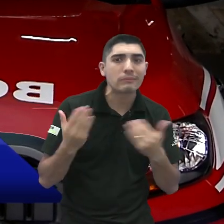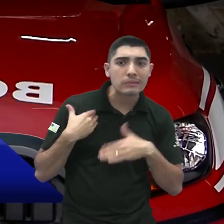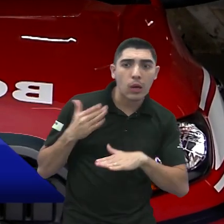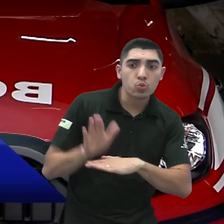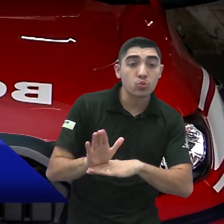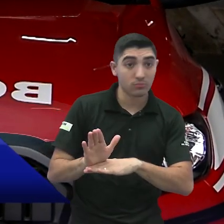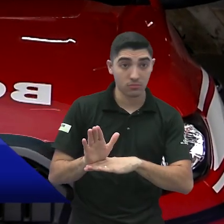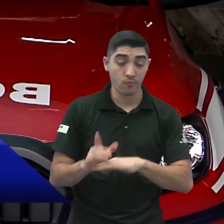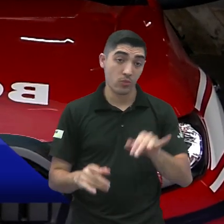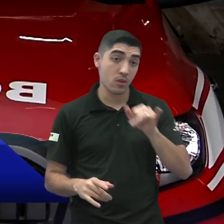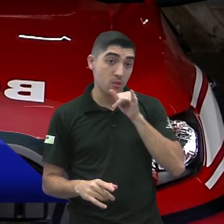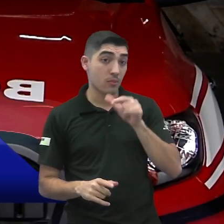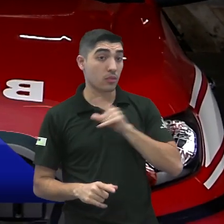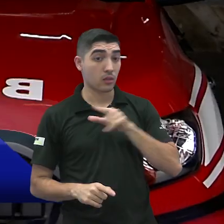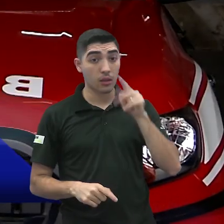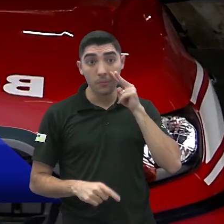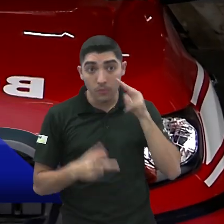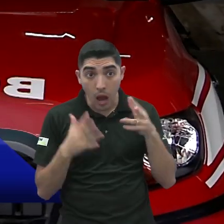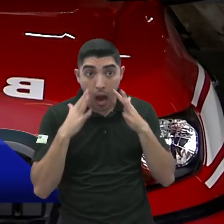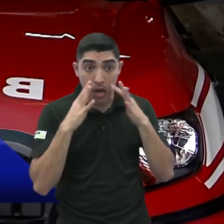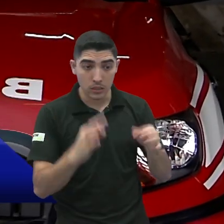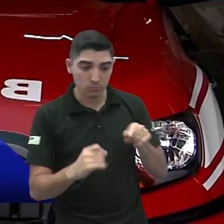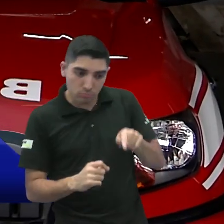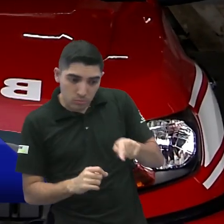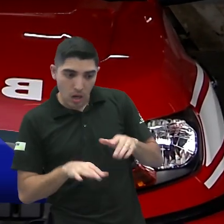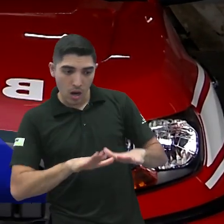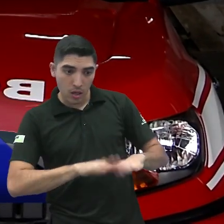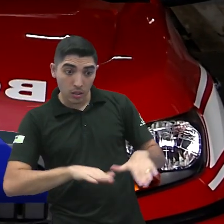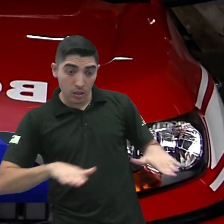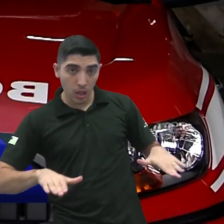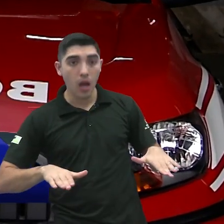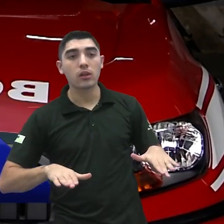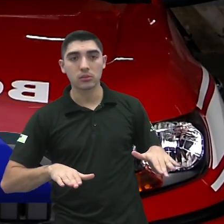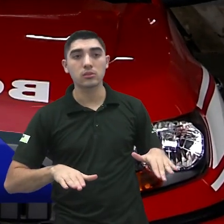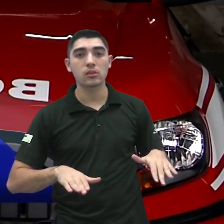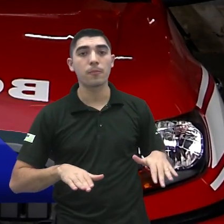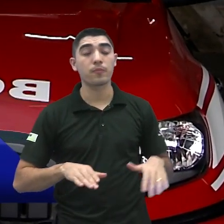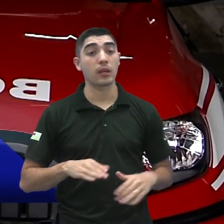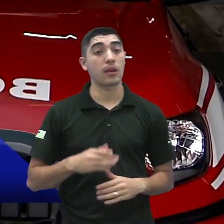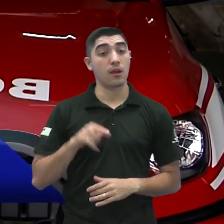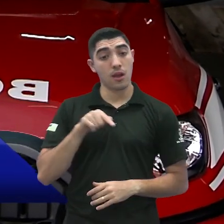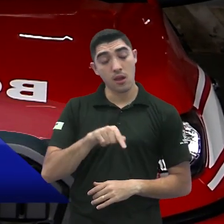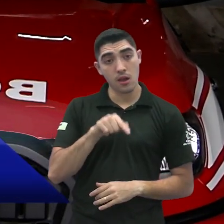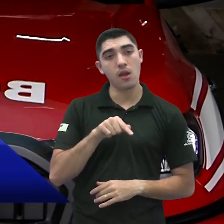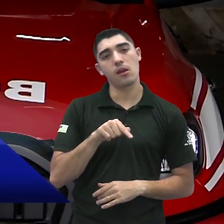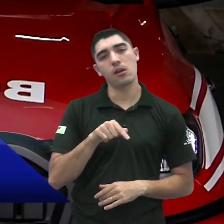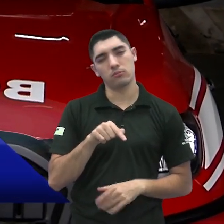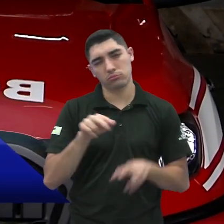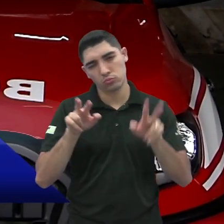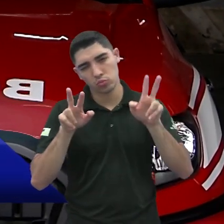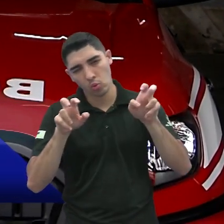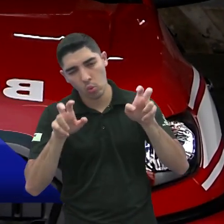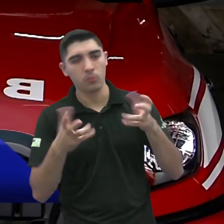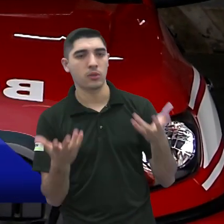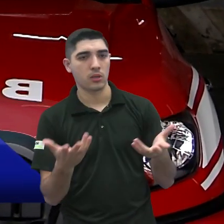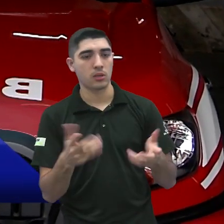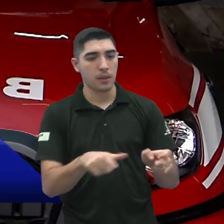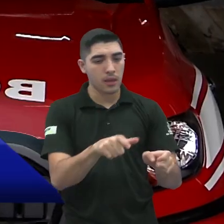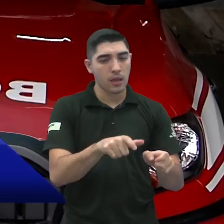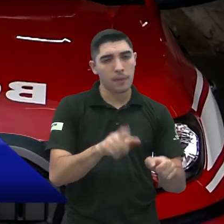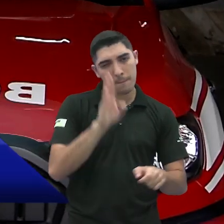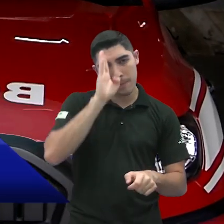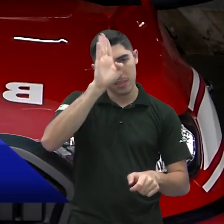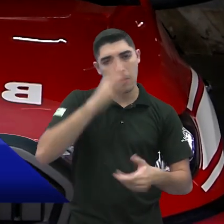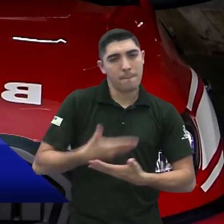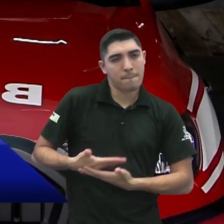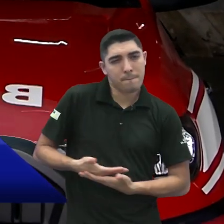né? Podemos destacar a questão das crianças, né? Essas atualizações, elas dizem respeito exatamente ao público